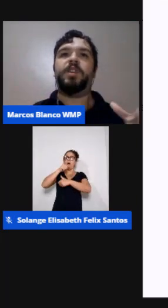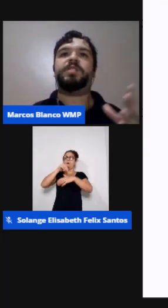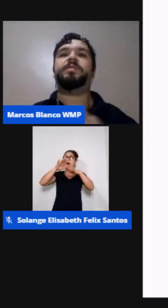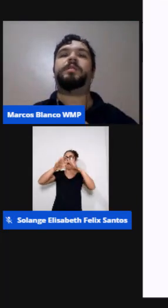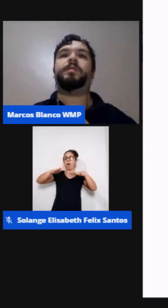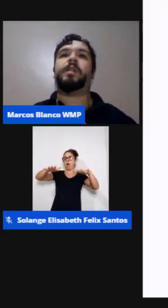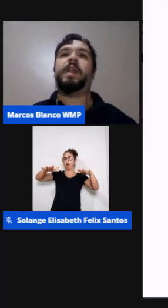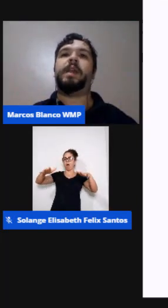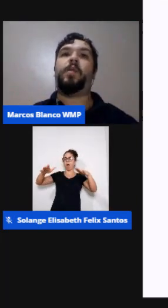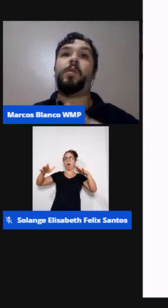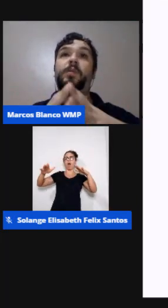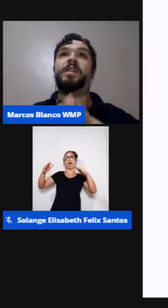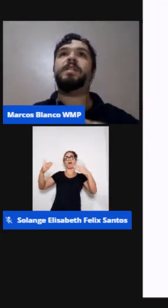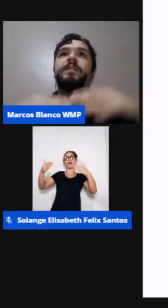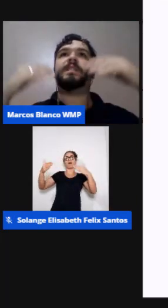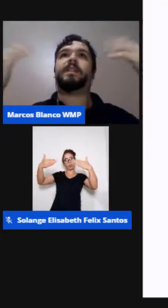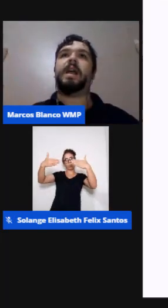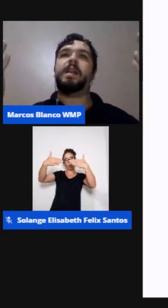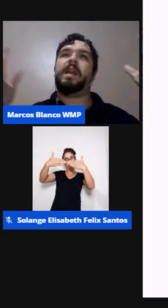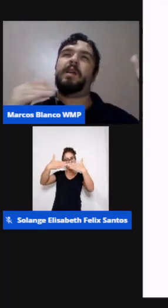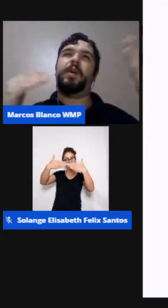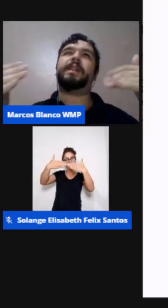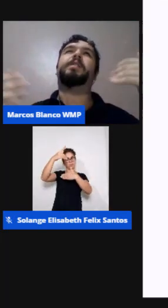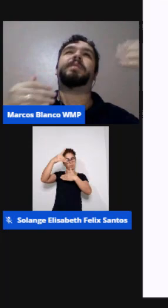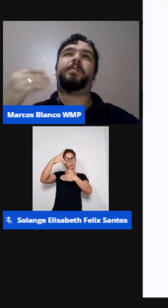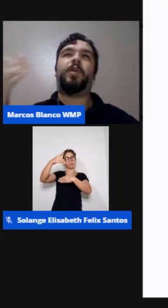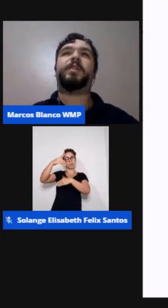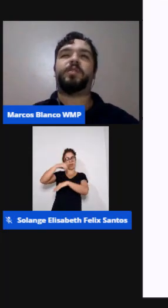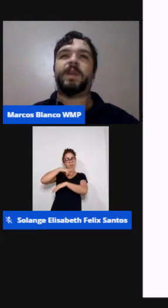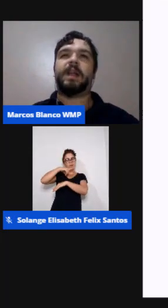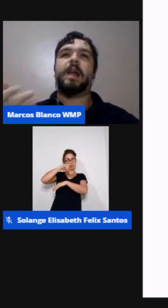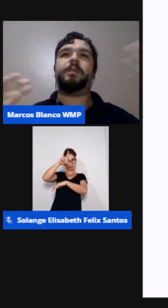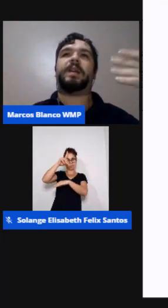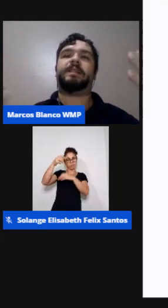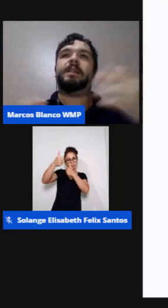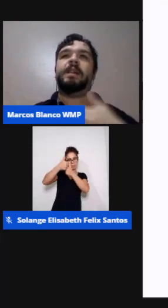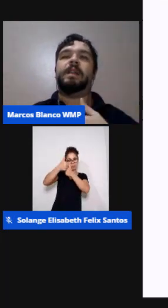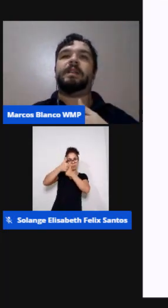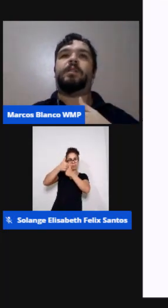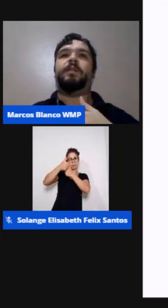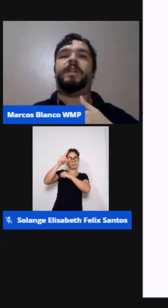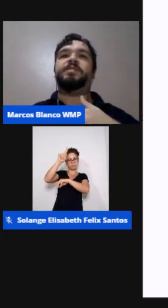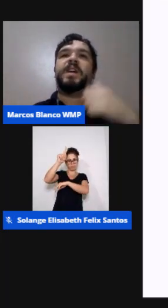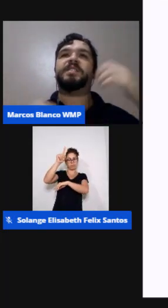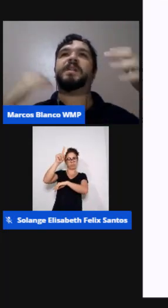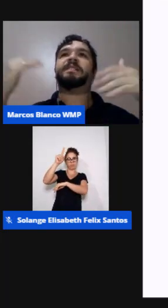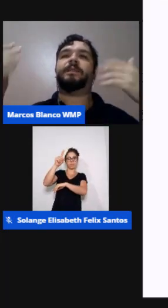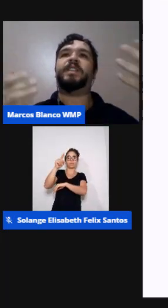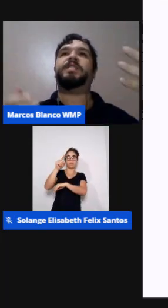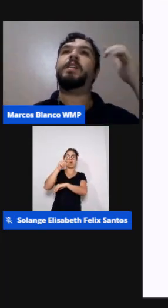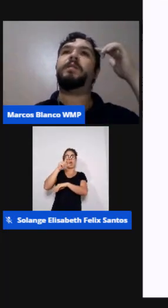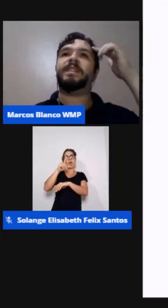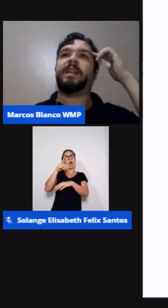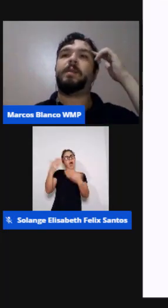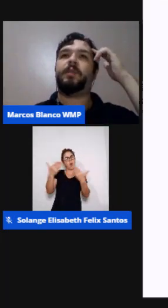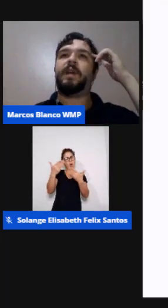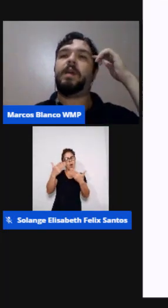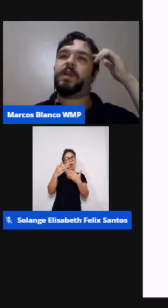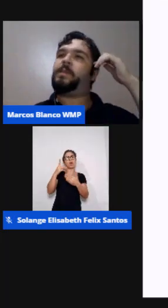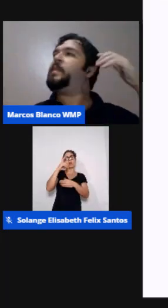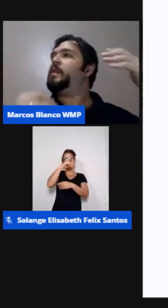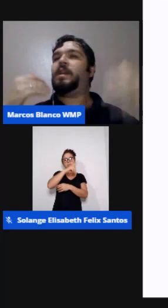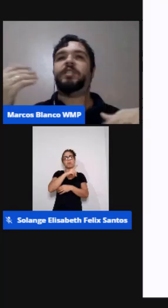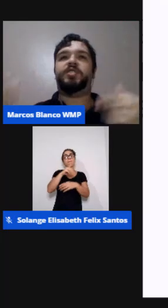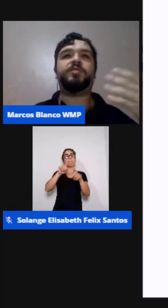Quem quiser depois ir visitar, agora não está um pouco mais complicado por causa da Covid, mas mais à frente ir